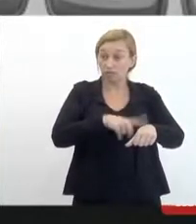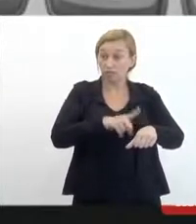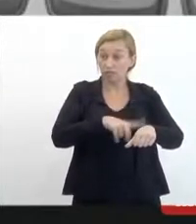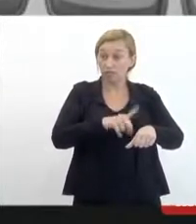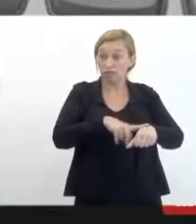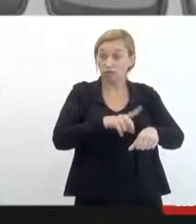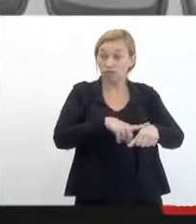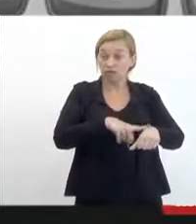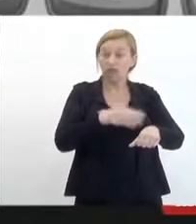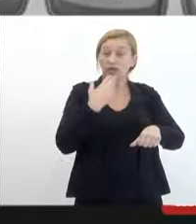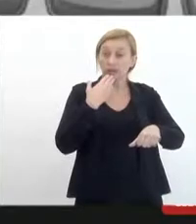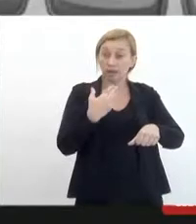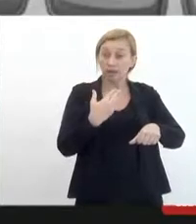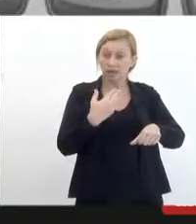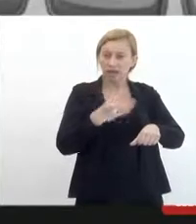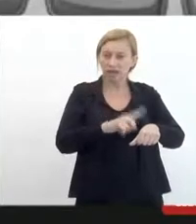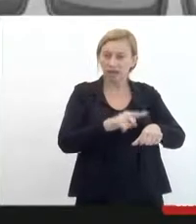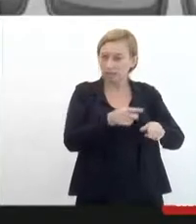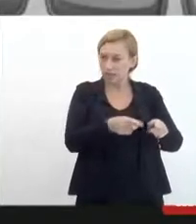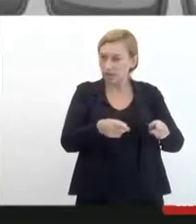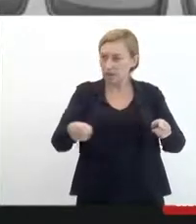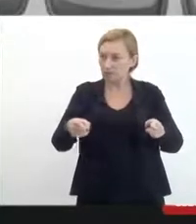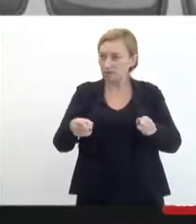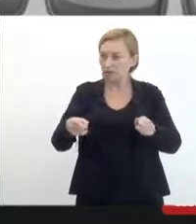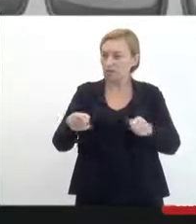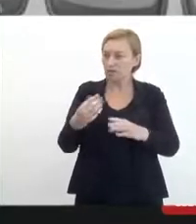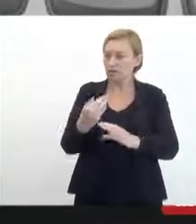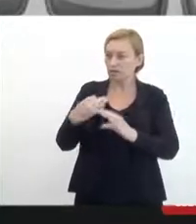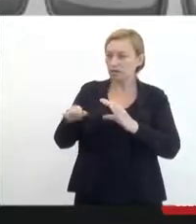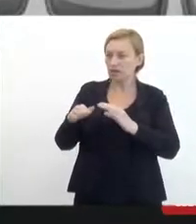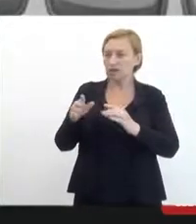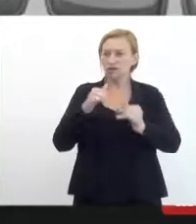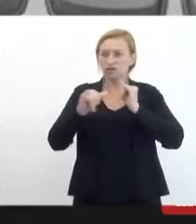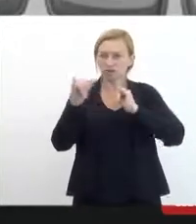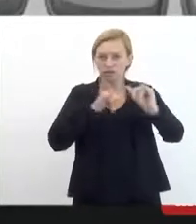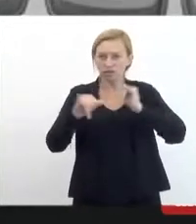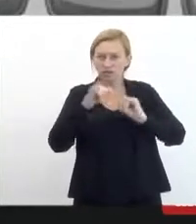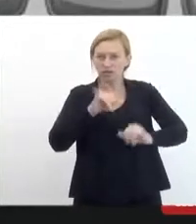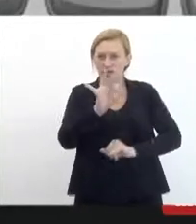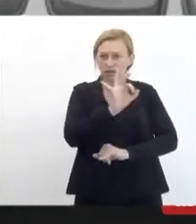tamanho, a abrangência dessas informações que vêm sendo aí pleiteadas.